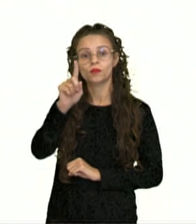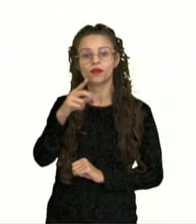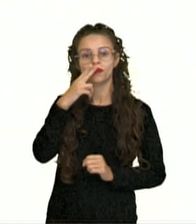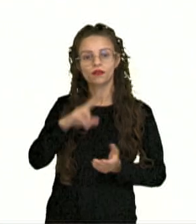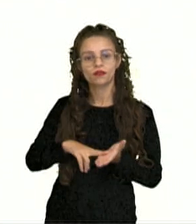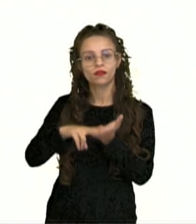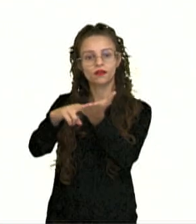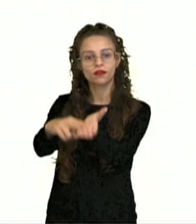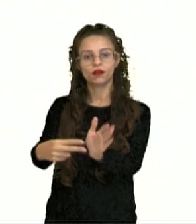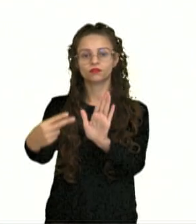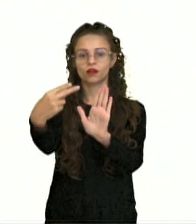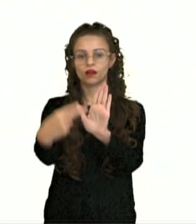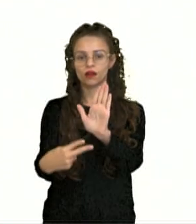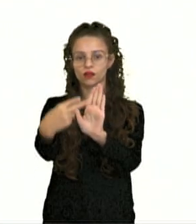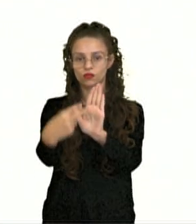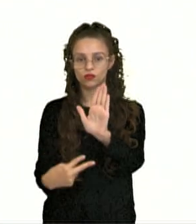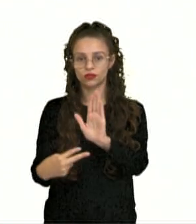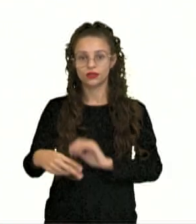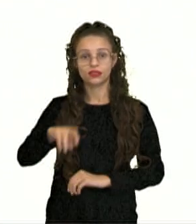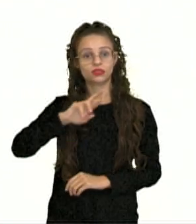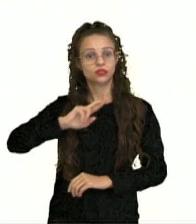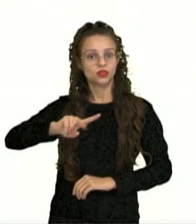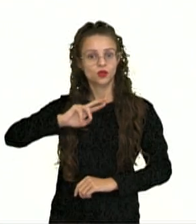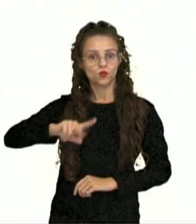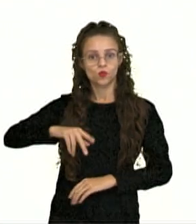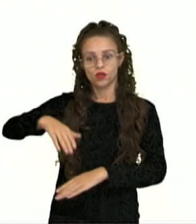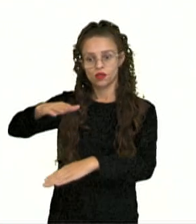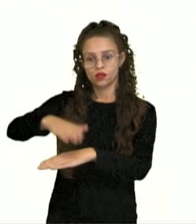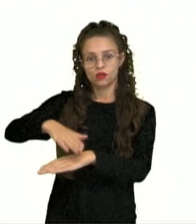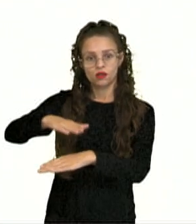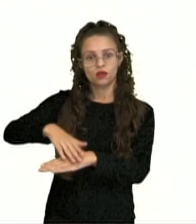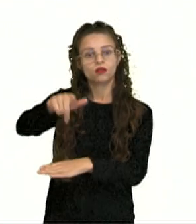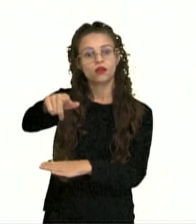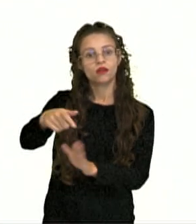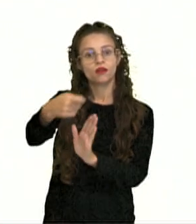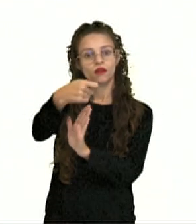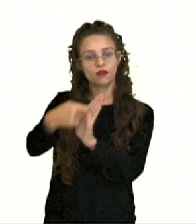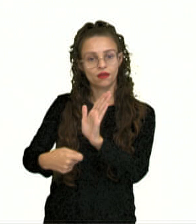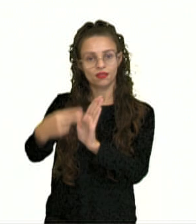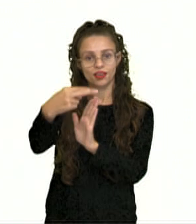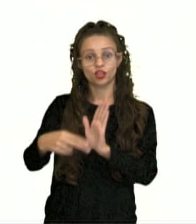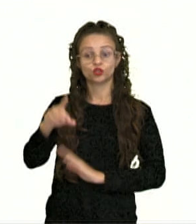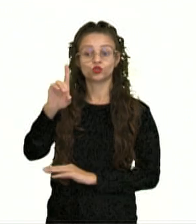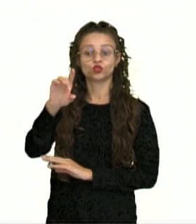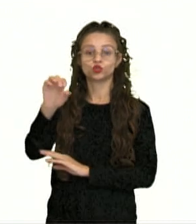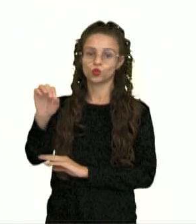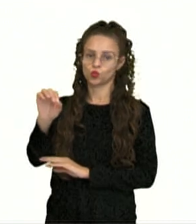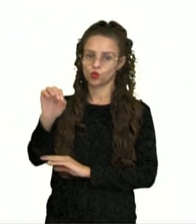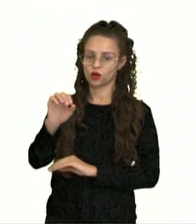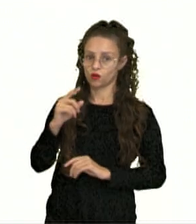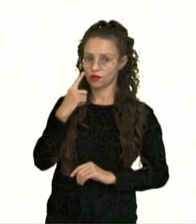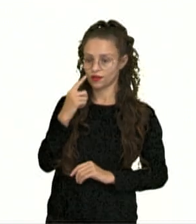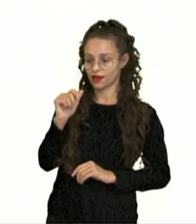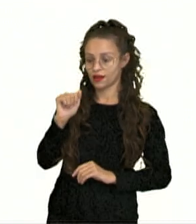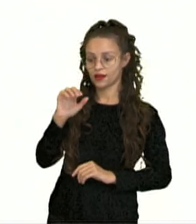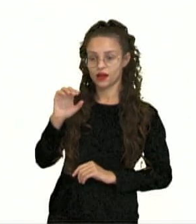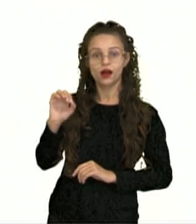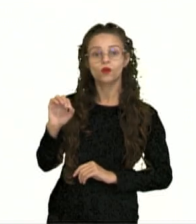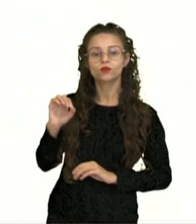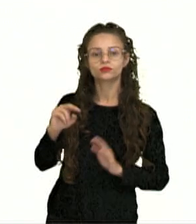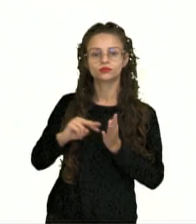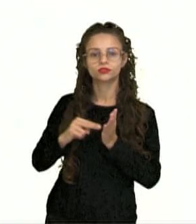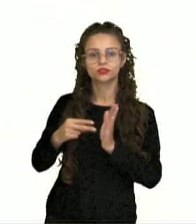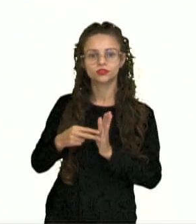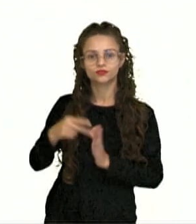Não confundir com carta do leitor. A preposição faz toda a diferença, né? Carta ao leitor